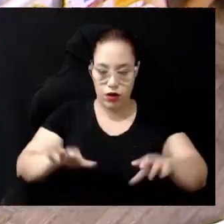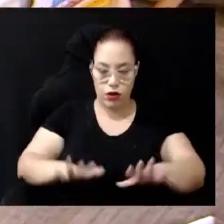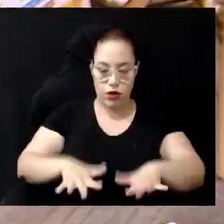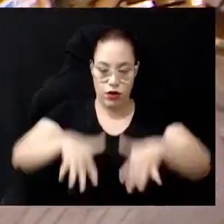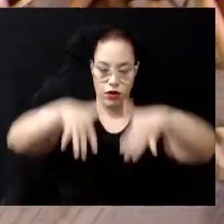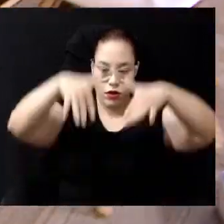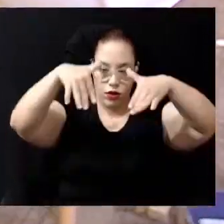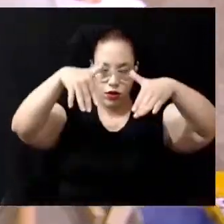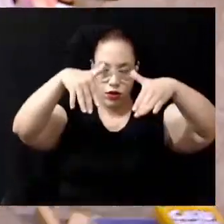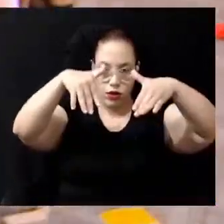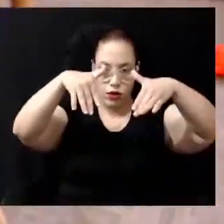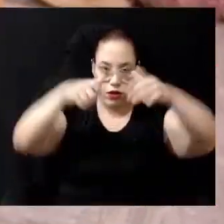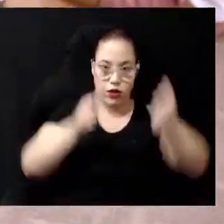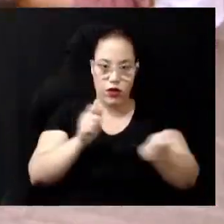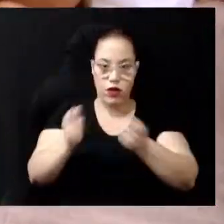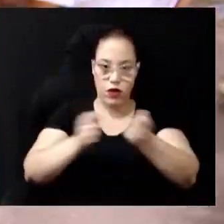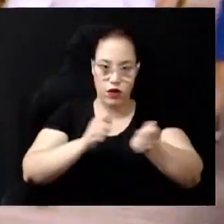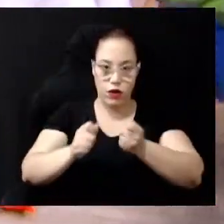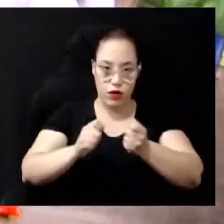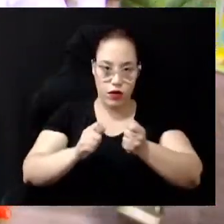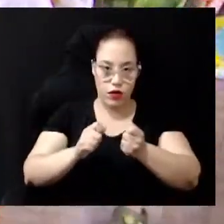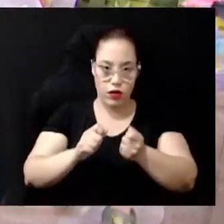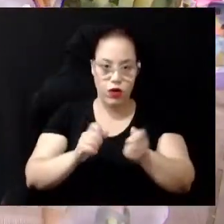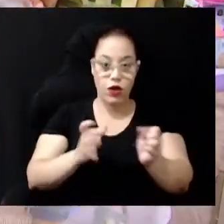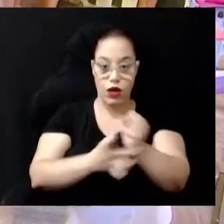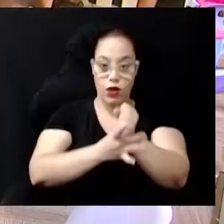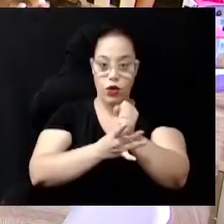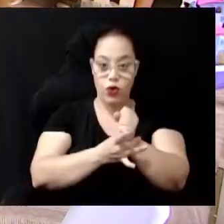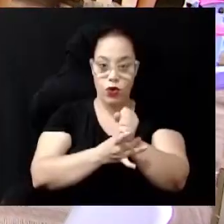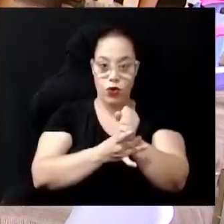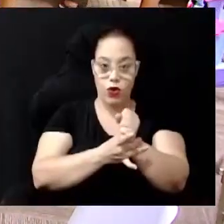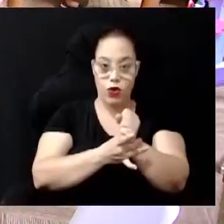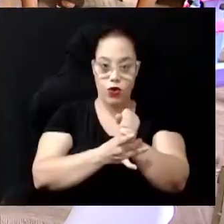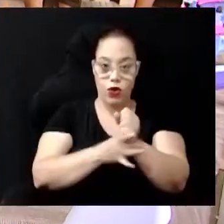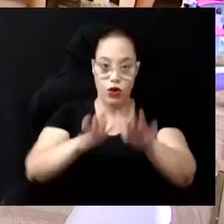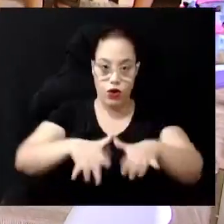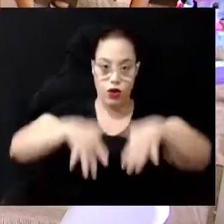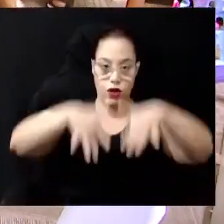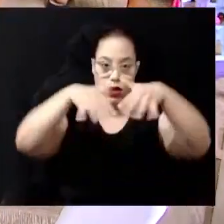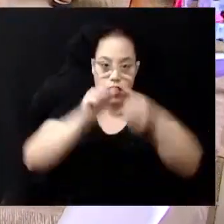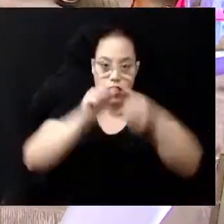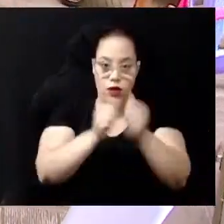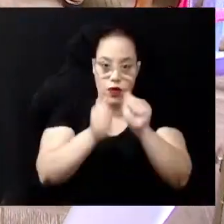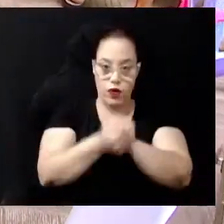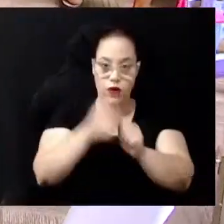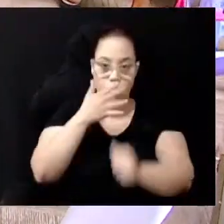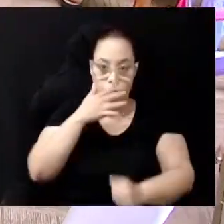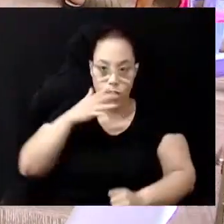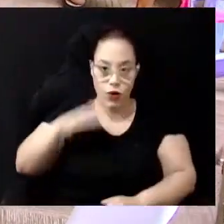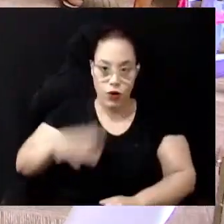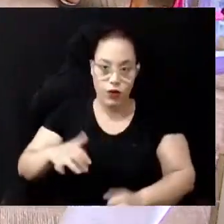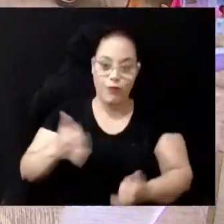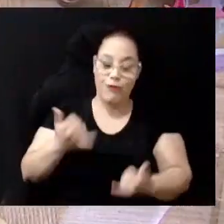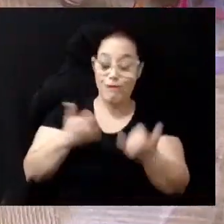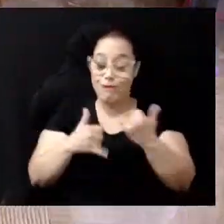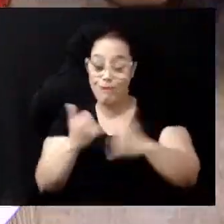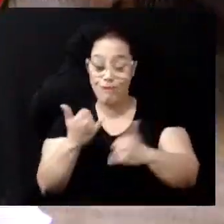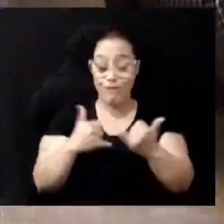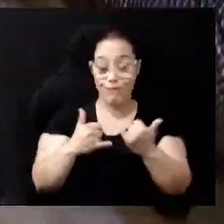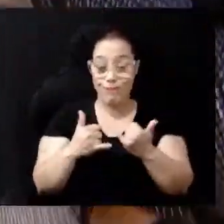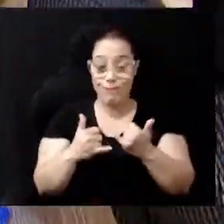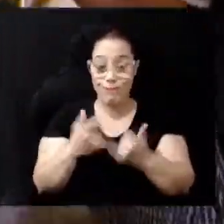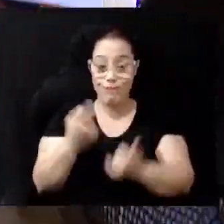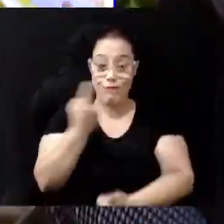cadeiras estantes e equipament confeccionados em material seguro e em tamanho adequado para as